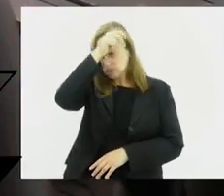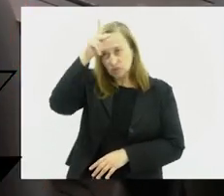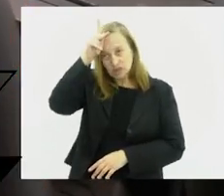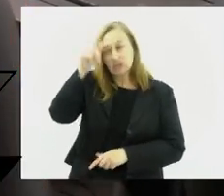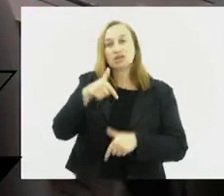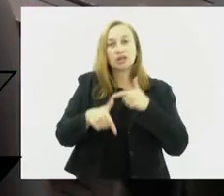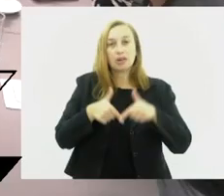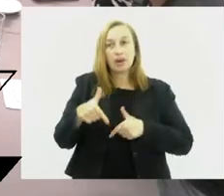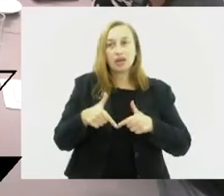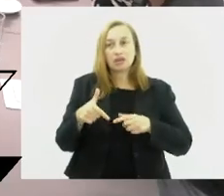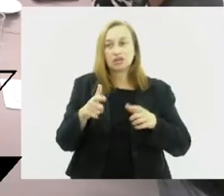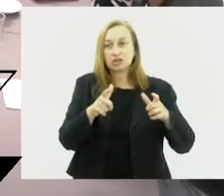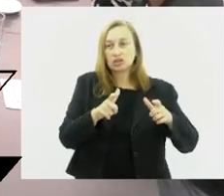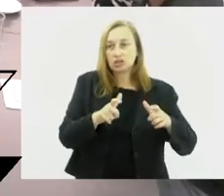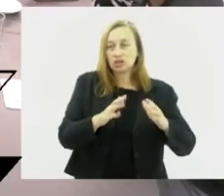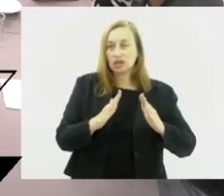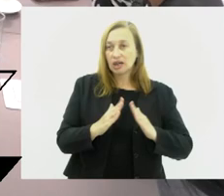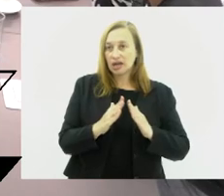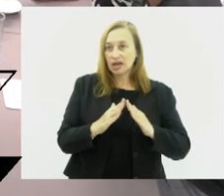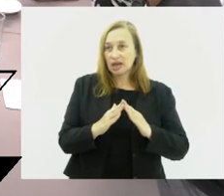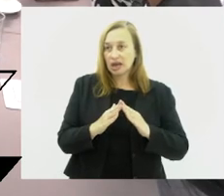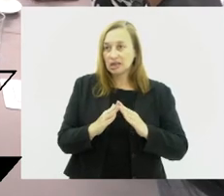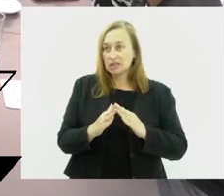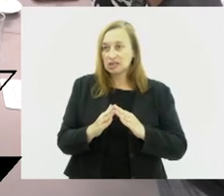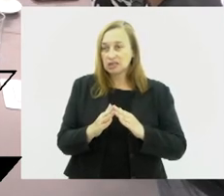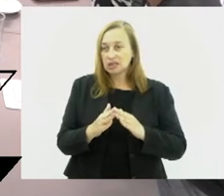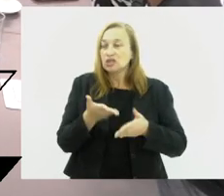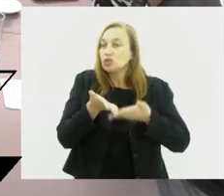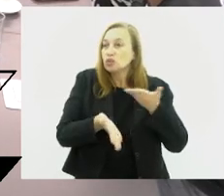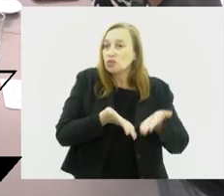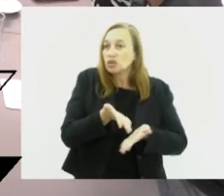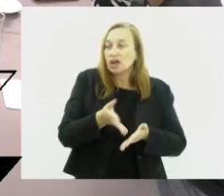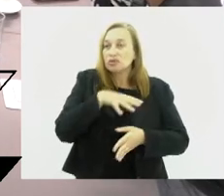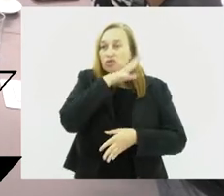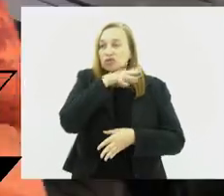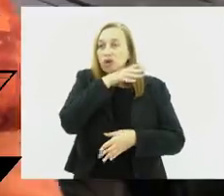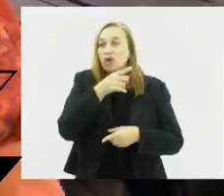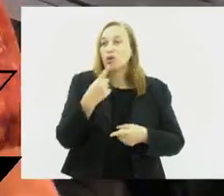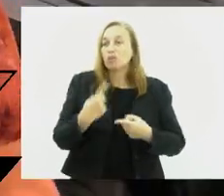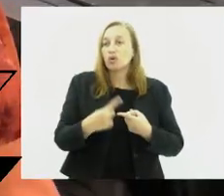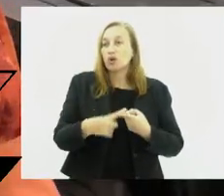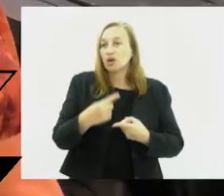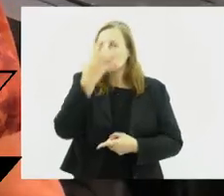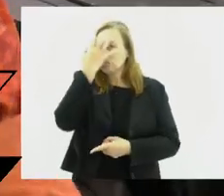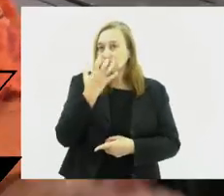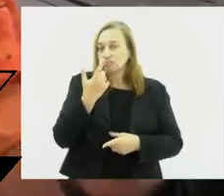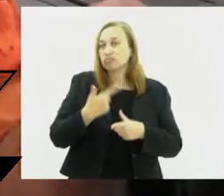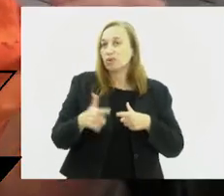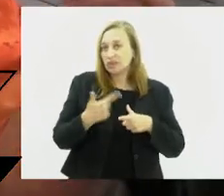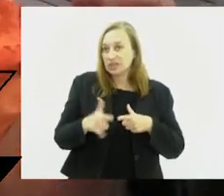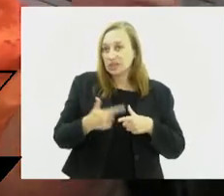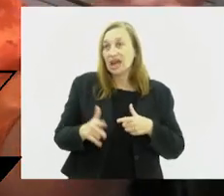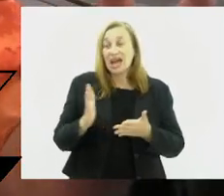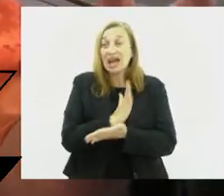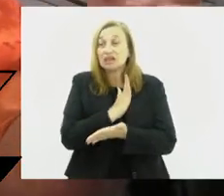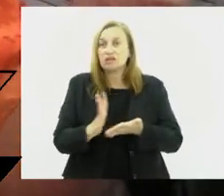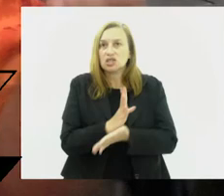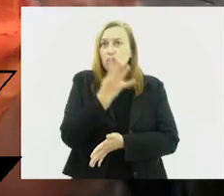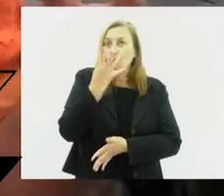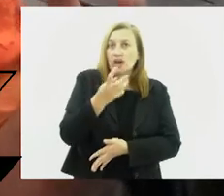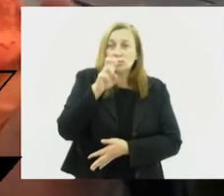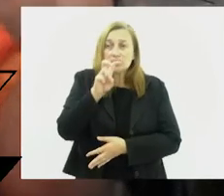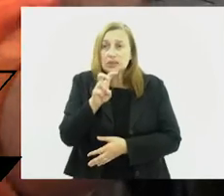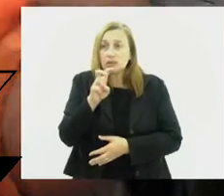acolhimento para os animais. Porque é um problema seríssimo que tem ocorrido para a corporação. Às vezes, a gente fica com 4, 5 animais